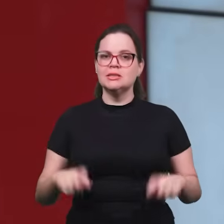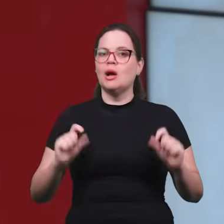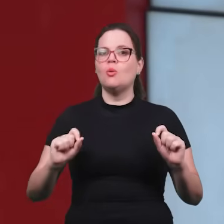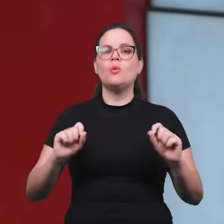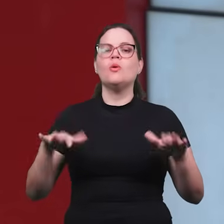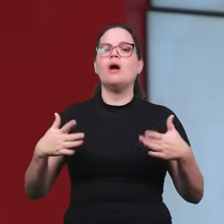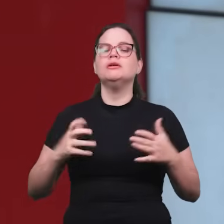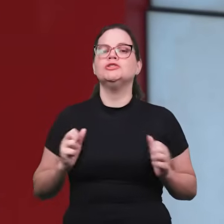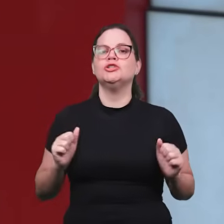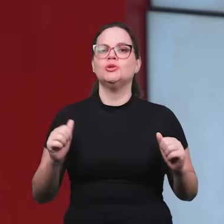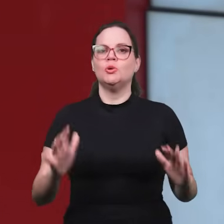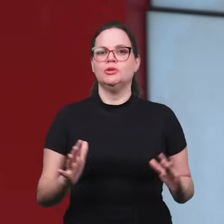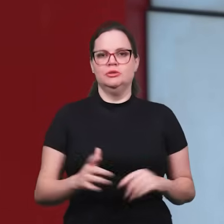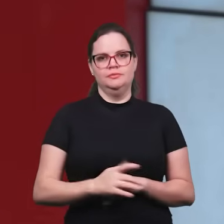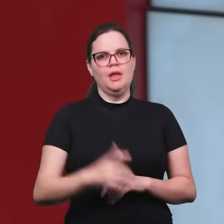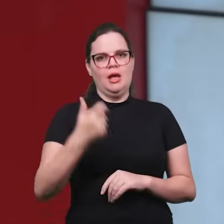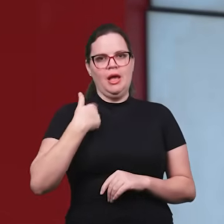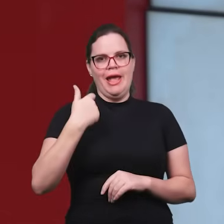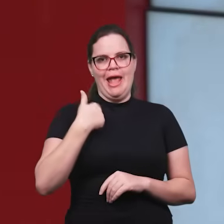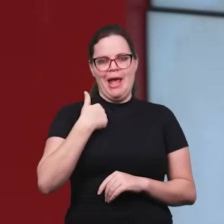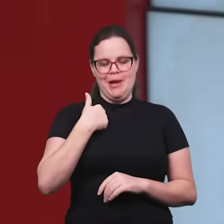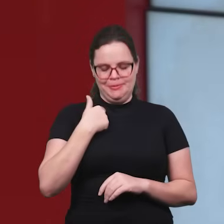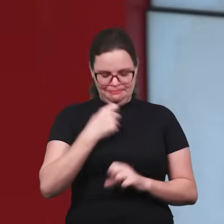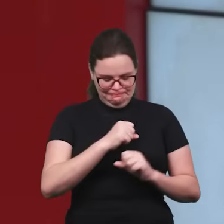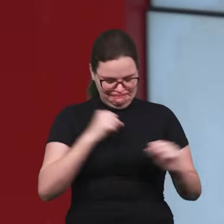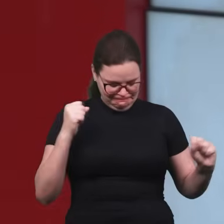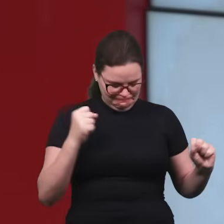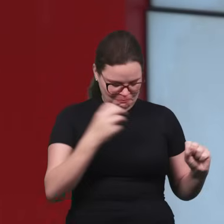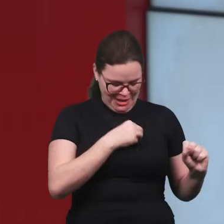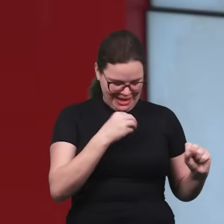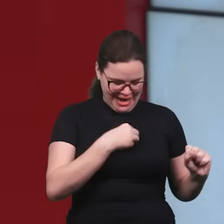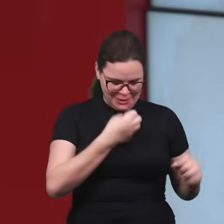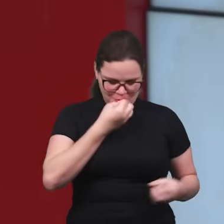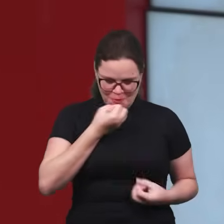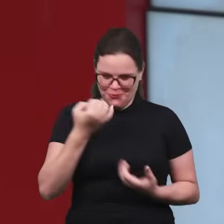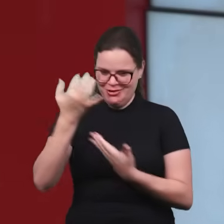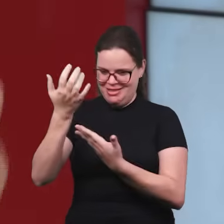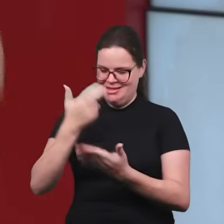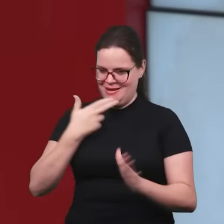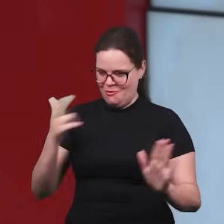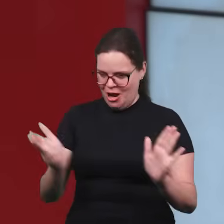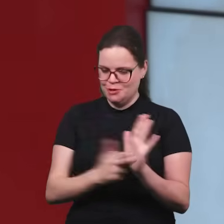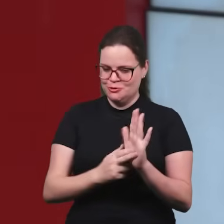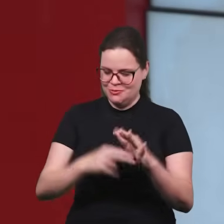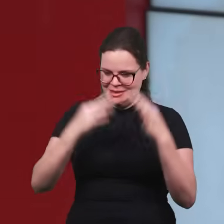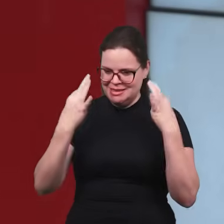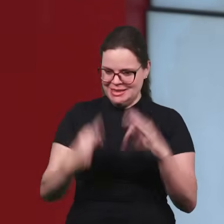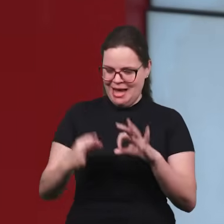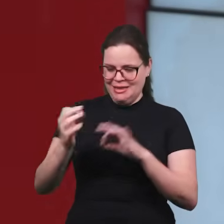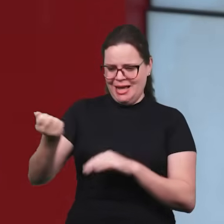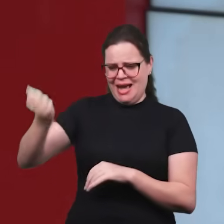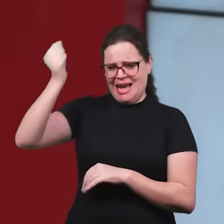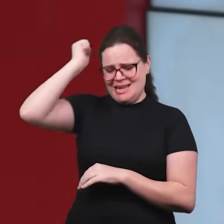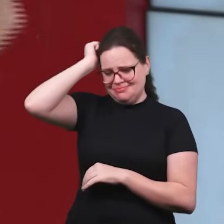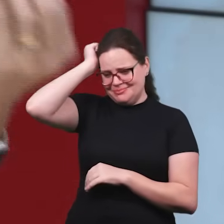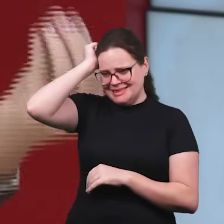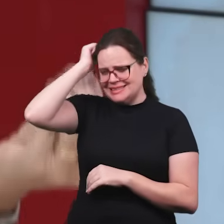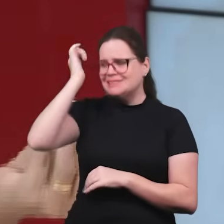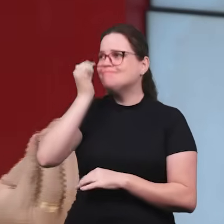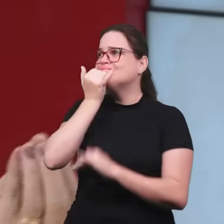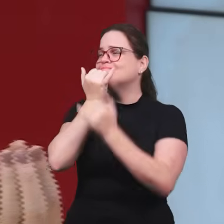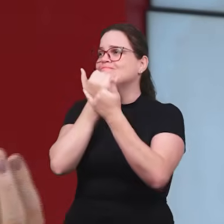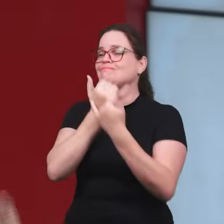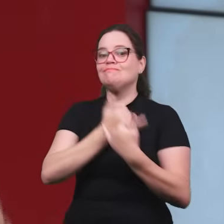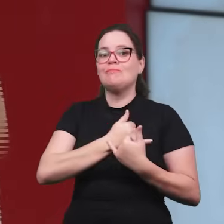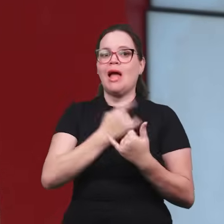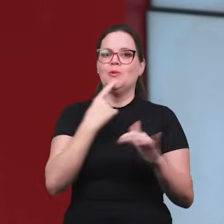atitude, reconhecer, se arrepender e confessar o pecado. Aí o sangue de Jesus nos perdoa, nos purifica,